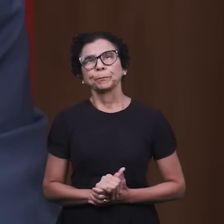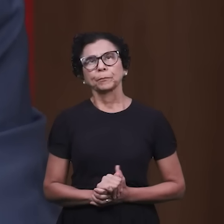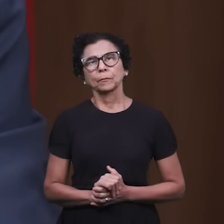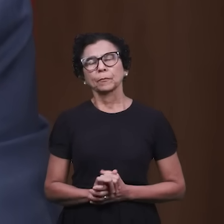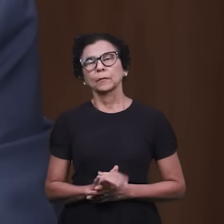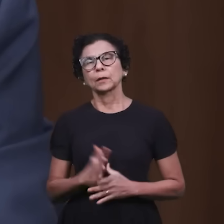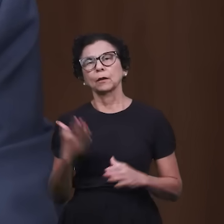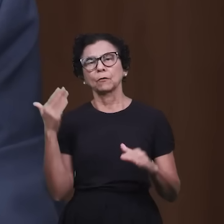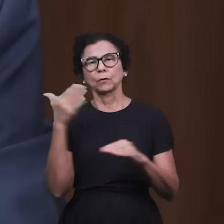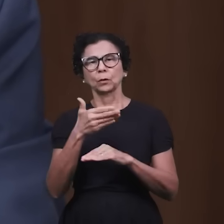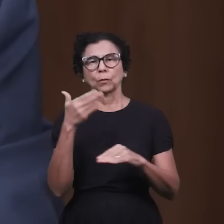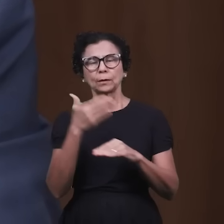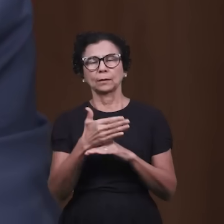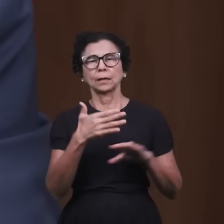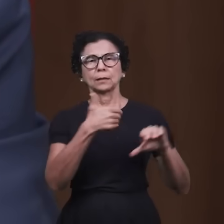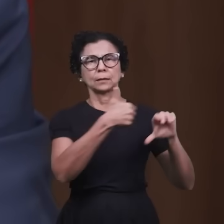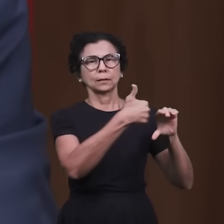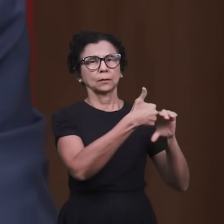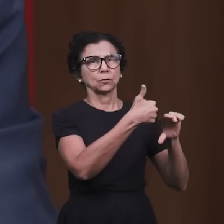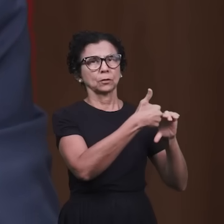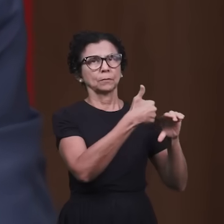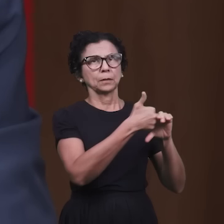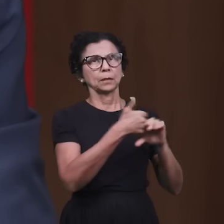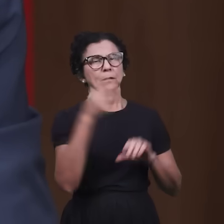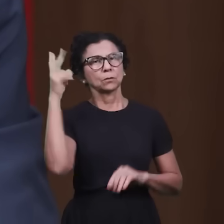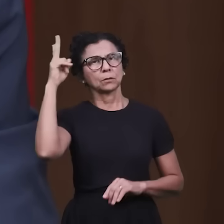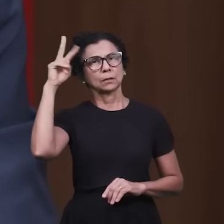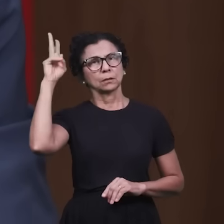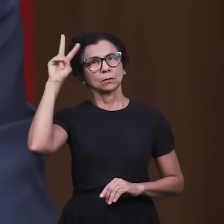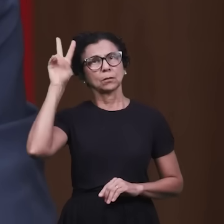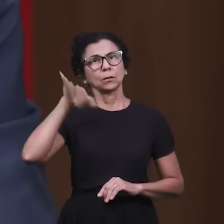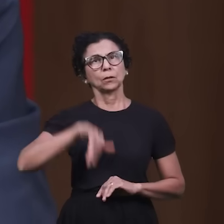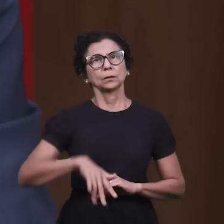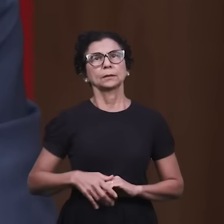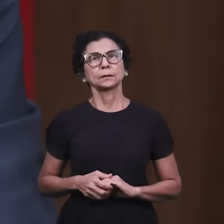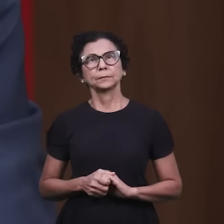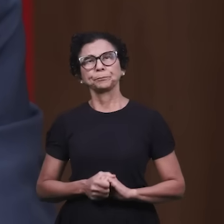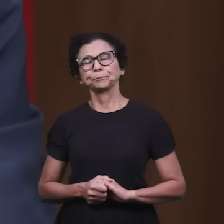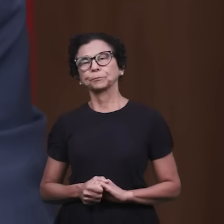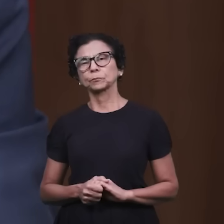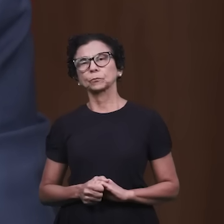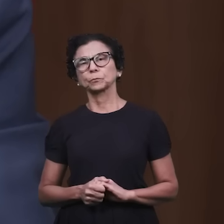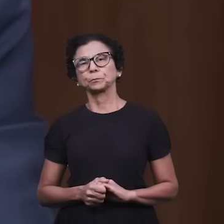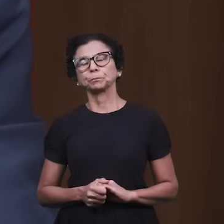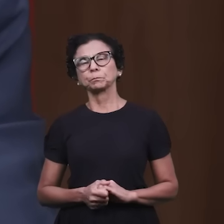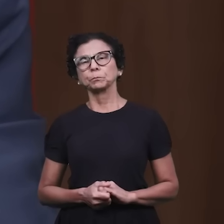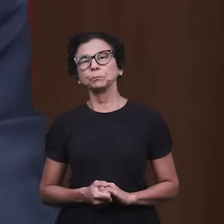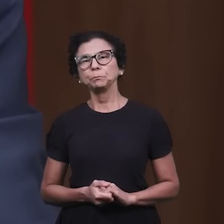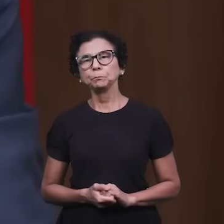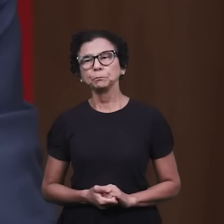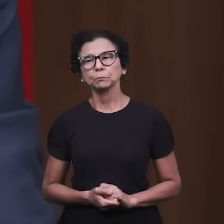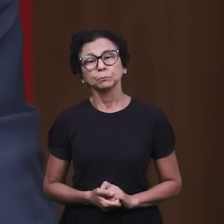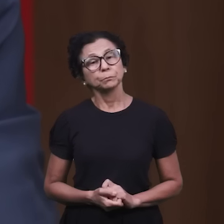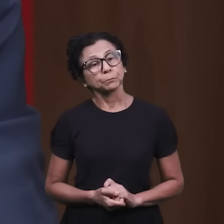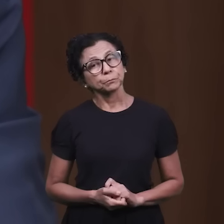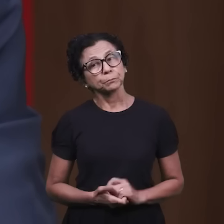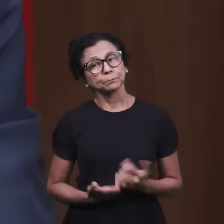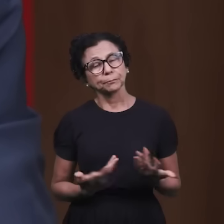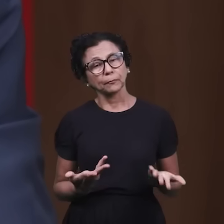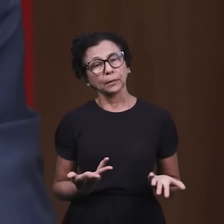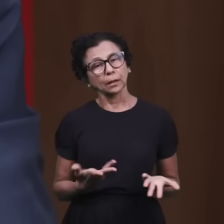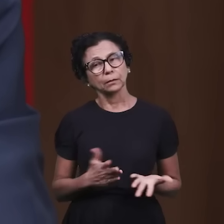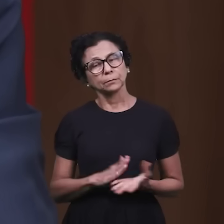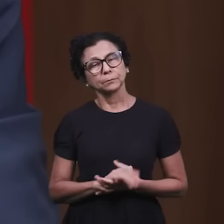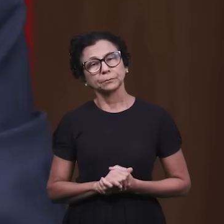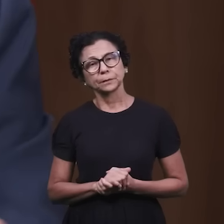dentro desse cristianismo, né, histórico e tal, que aí está, a concepção que se tinha era de